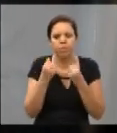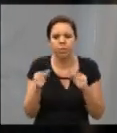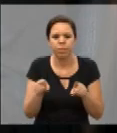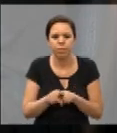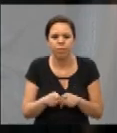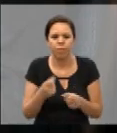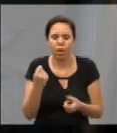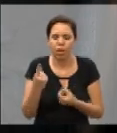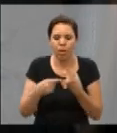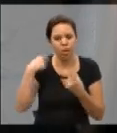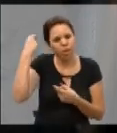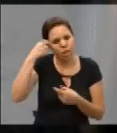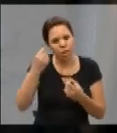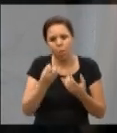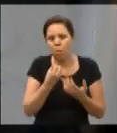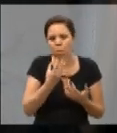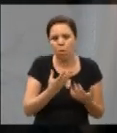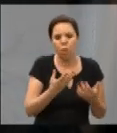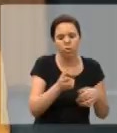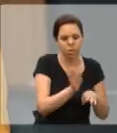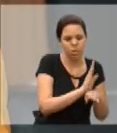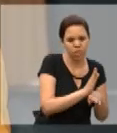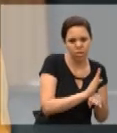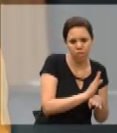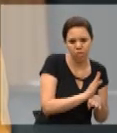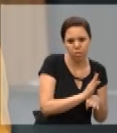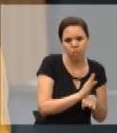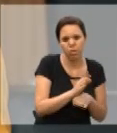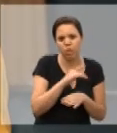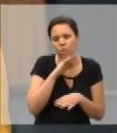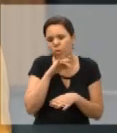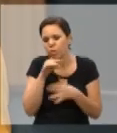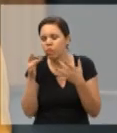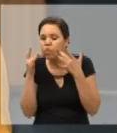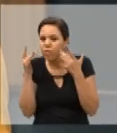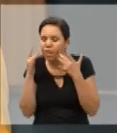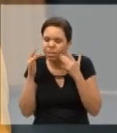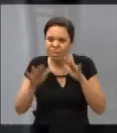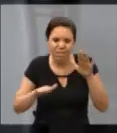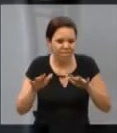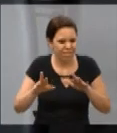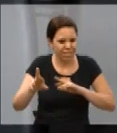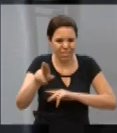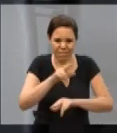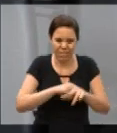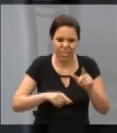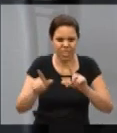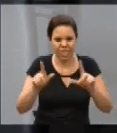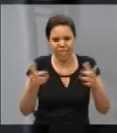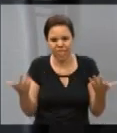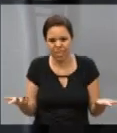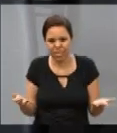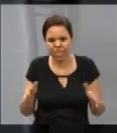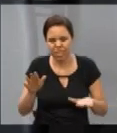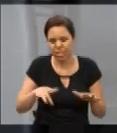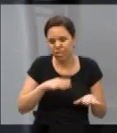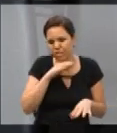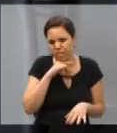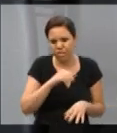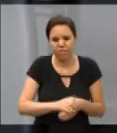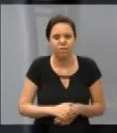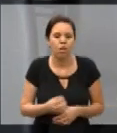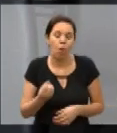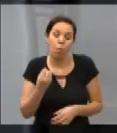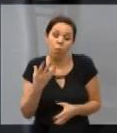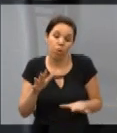tem atores que eu já vi muito bons em cinema e ruins no teatro, e na TV ruins